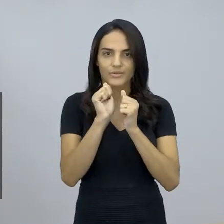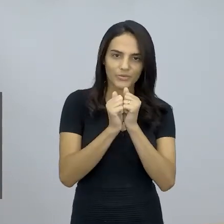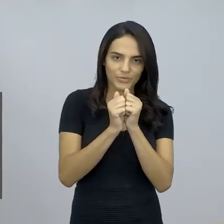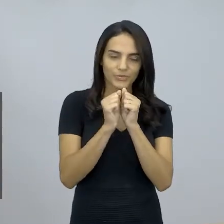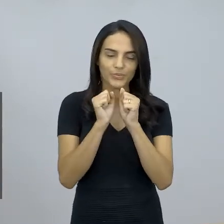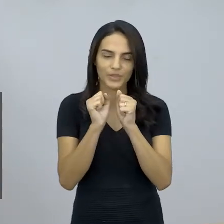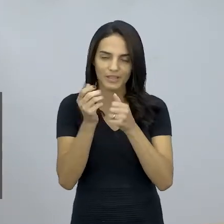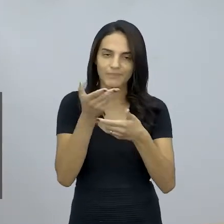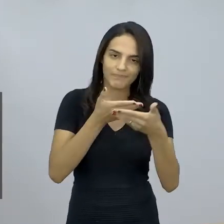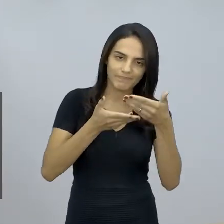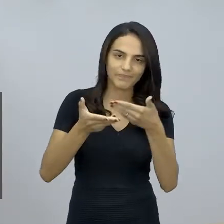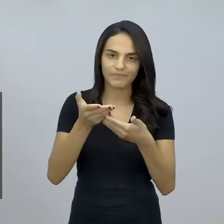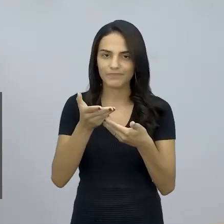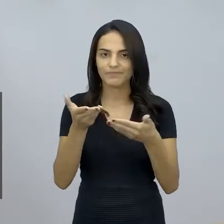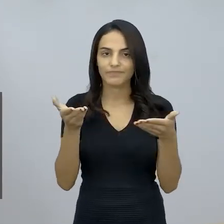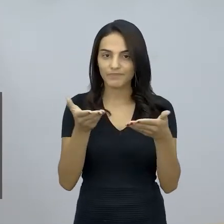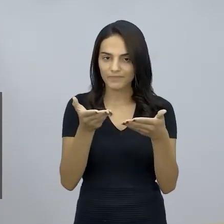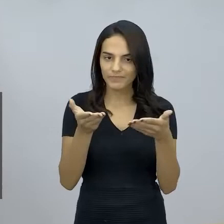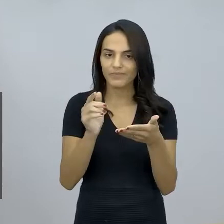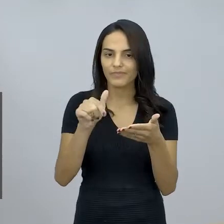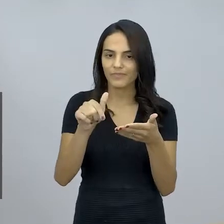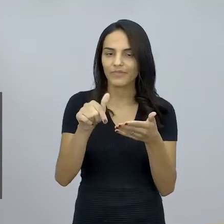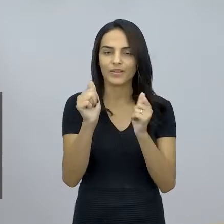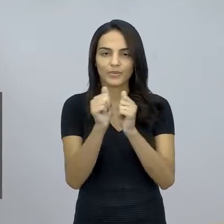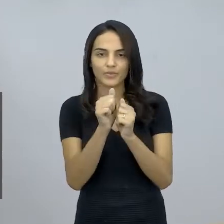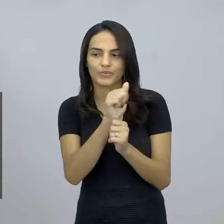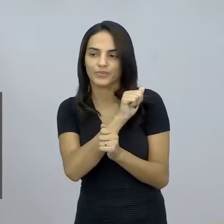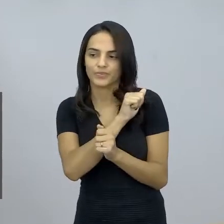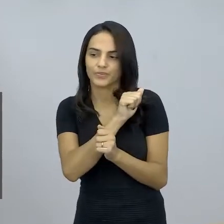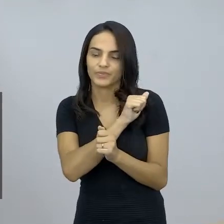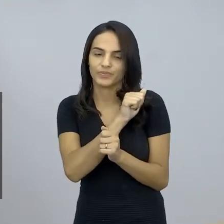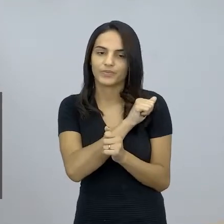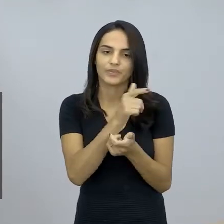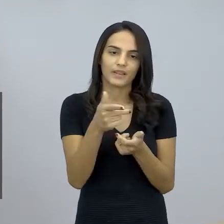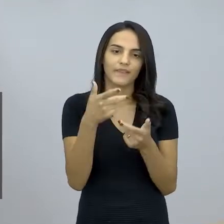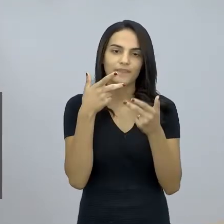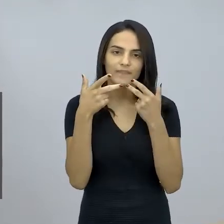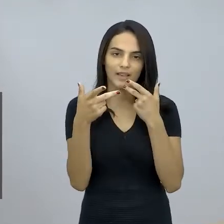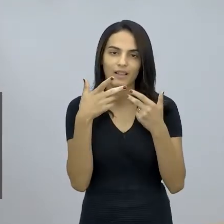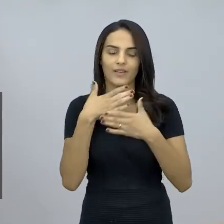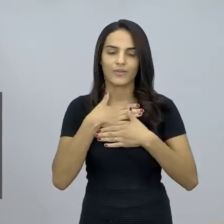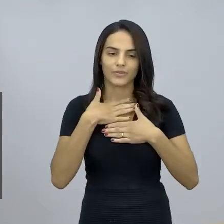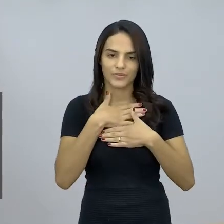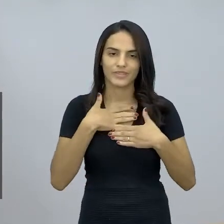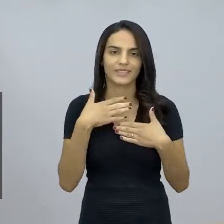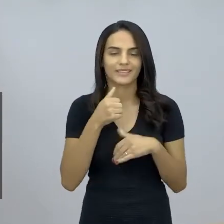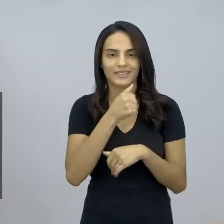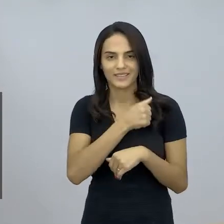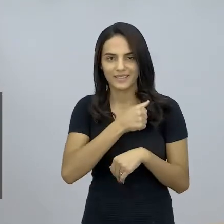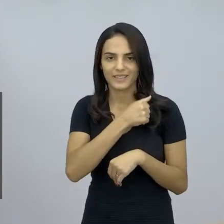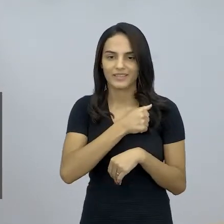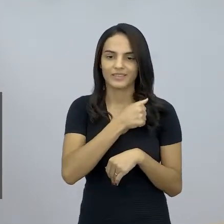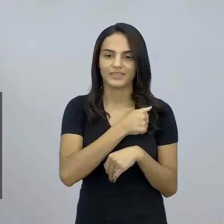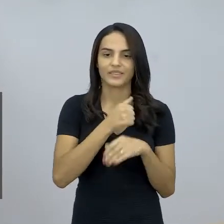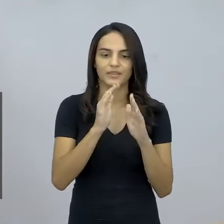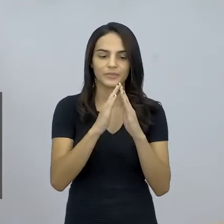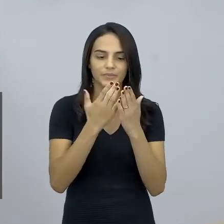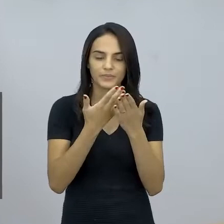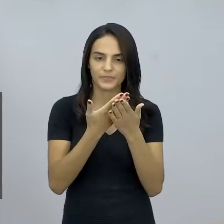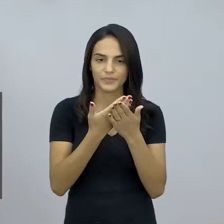contribuir com esses estudantes. Que gostoso falar para eles, que saudade da